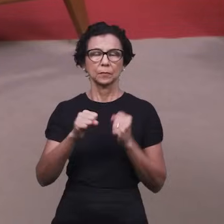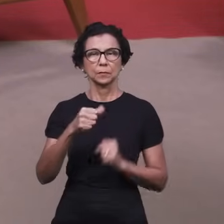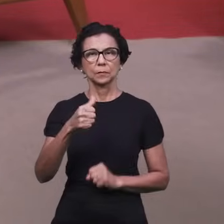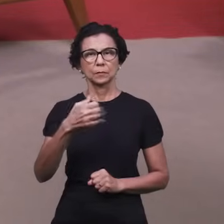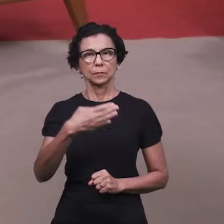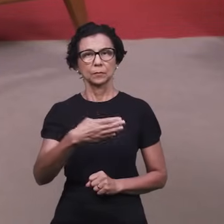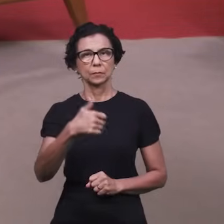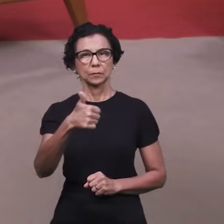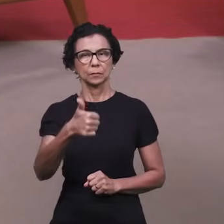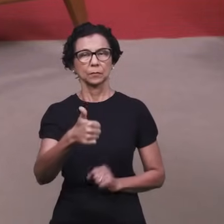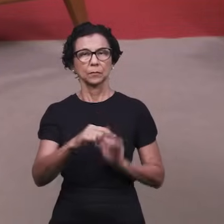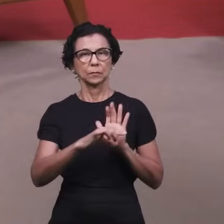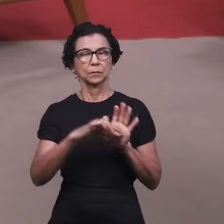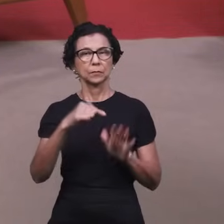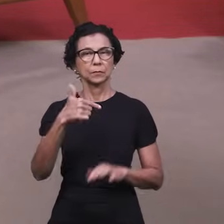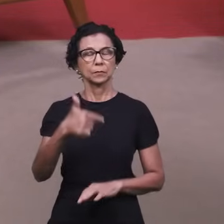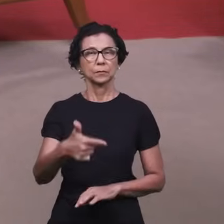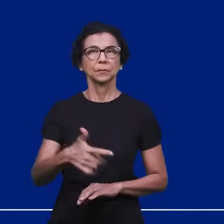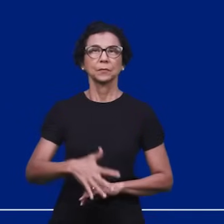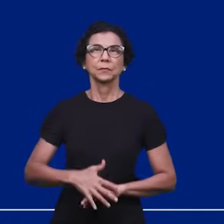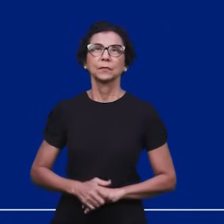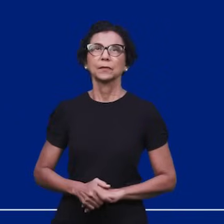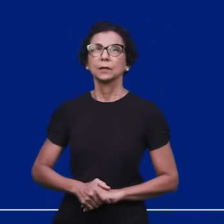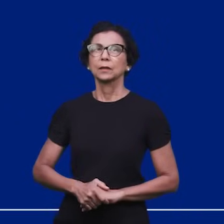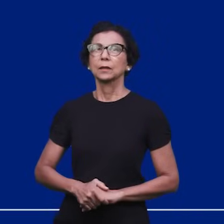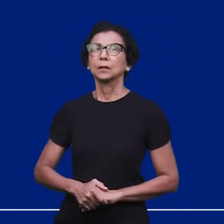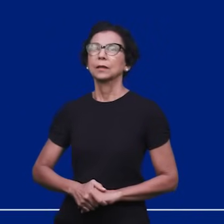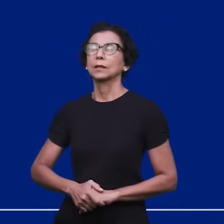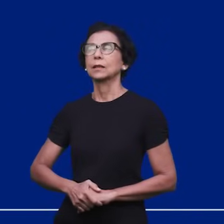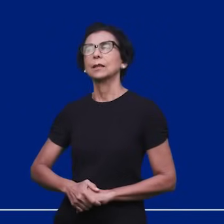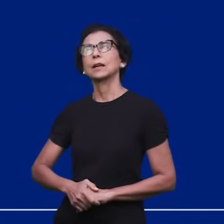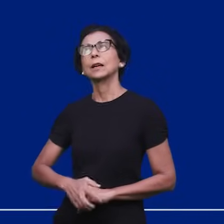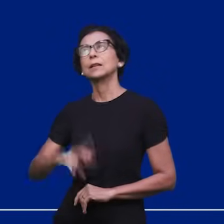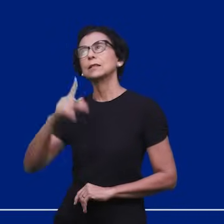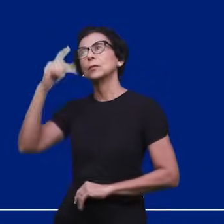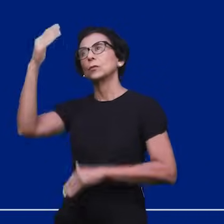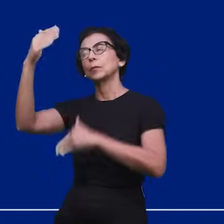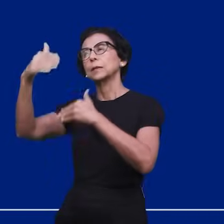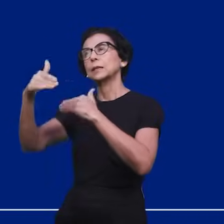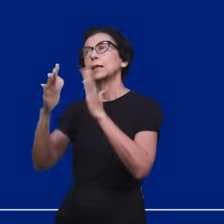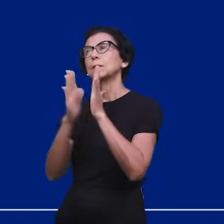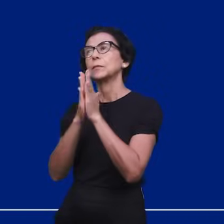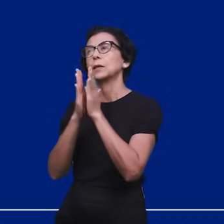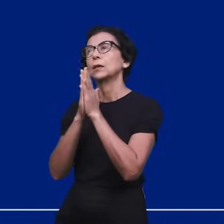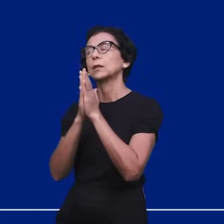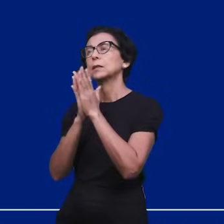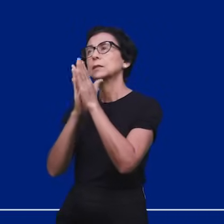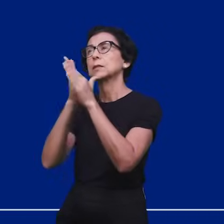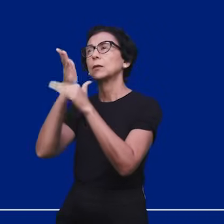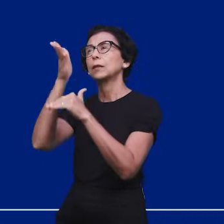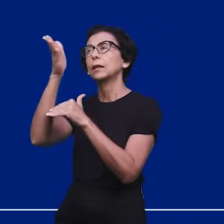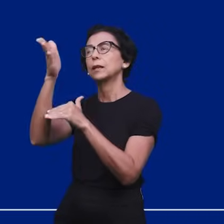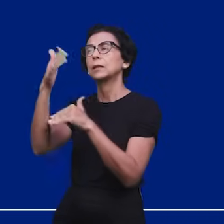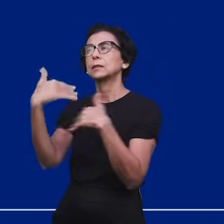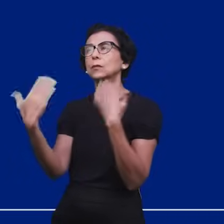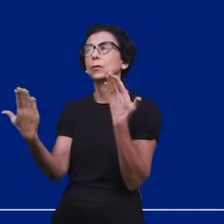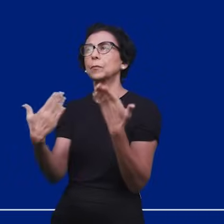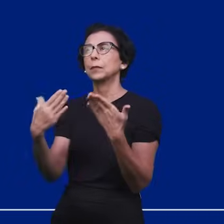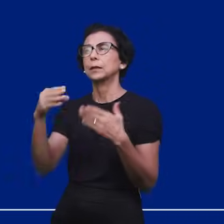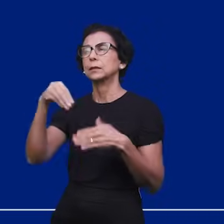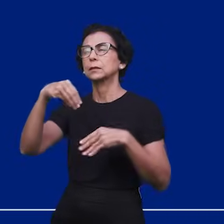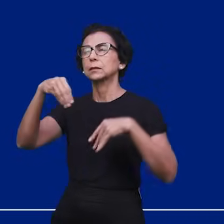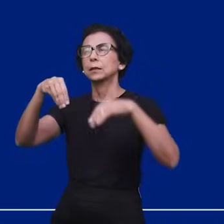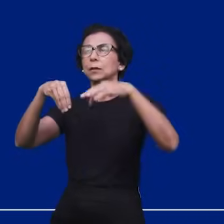141, verso 2 diz assim: Suba a minha oração perante a tua face como incenso, e